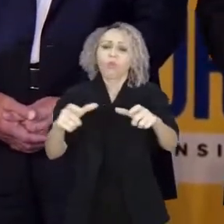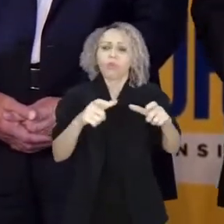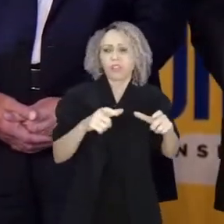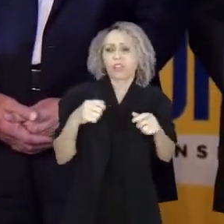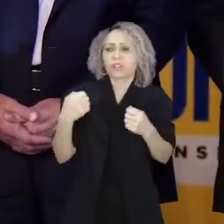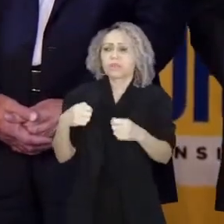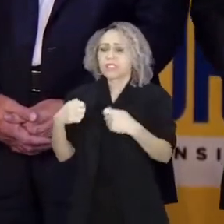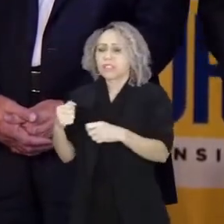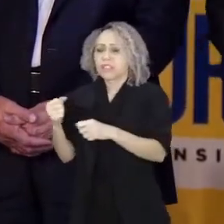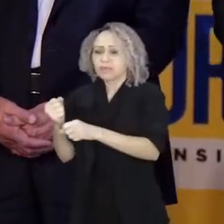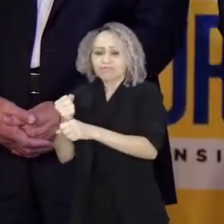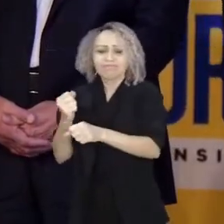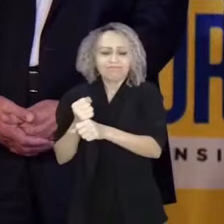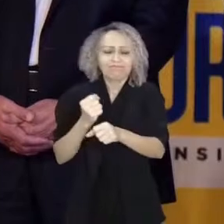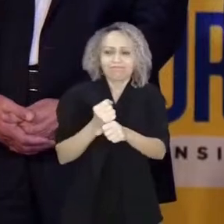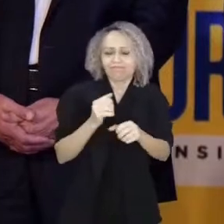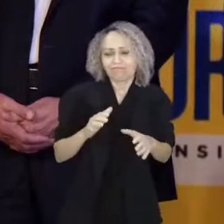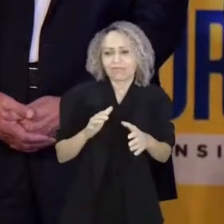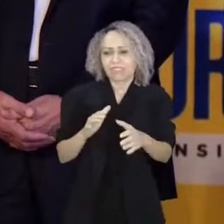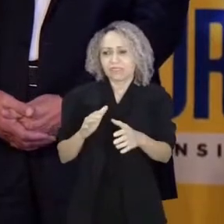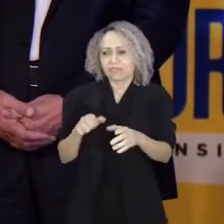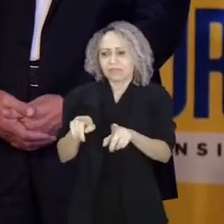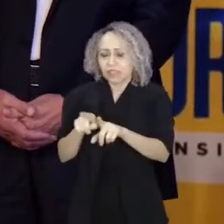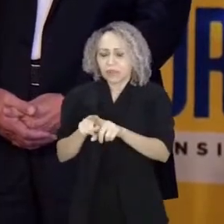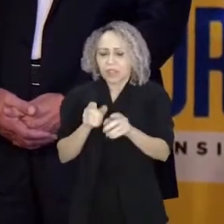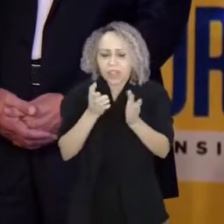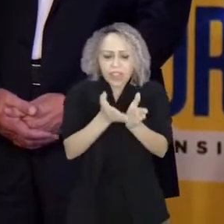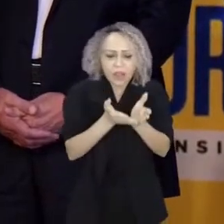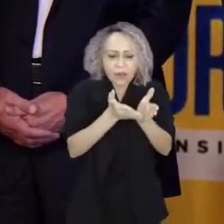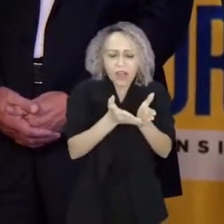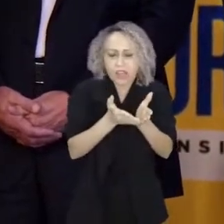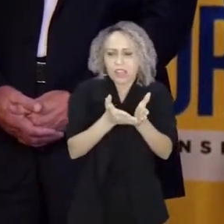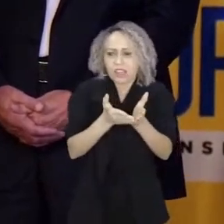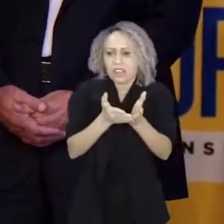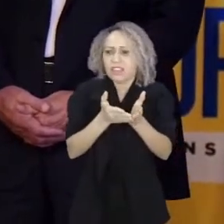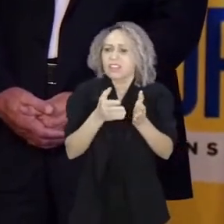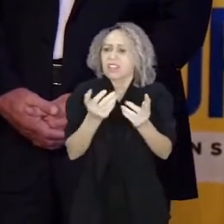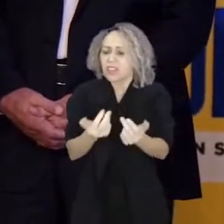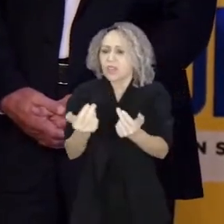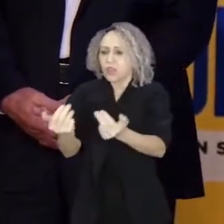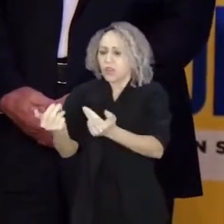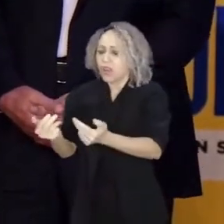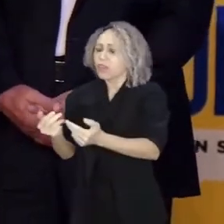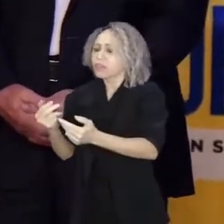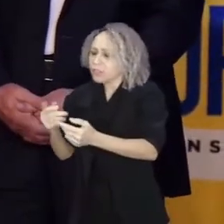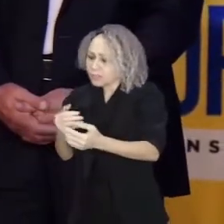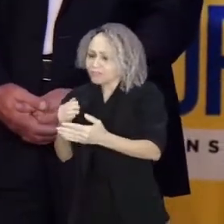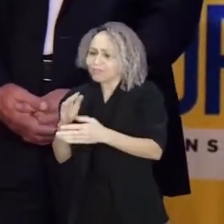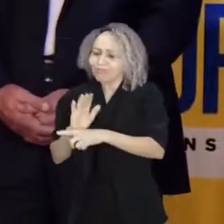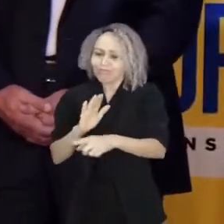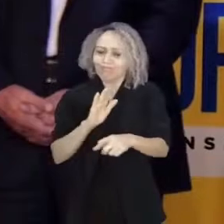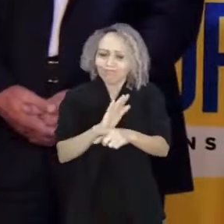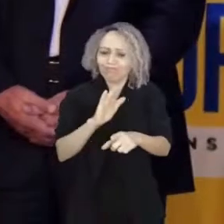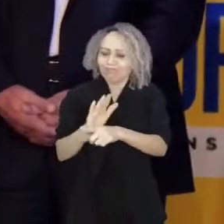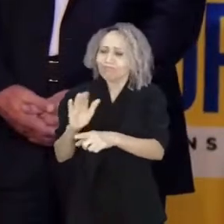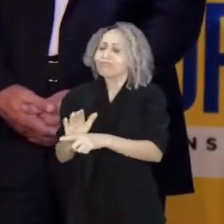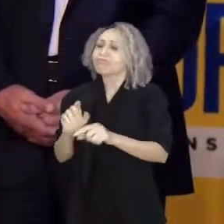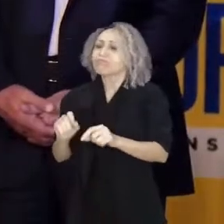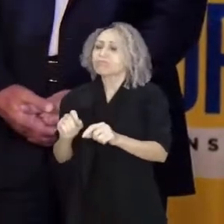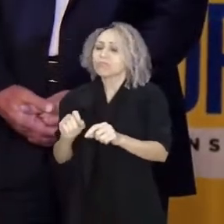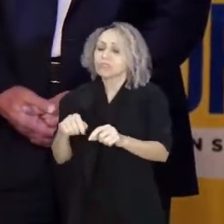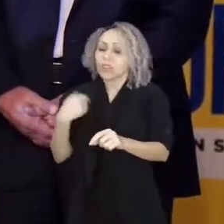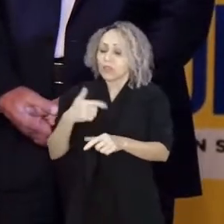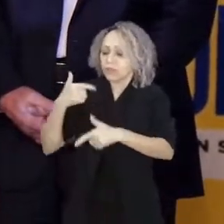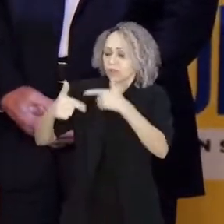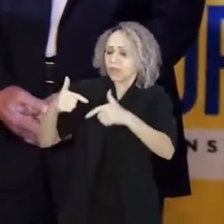preço. E na Marinha, a mesma coisa. E nós vamos continuar fazendo mais, porque as Forças Armadas têm um papel importante.